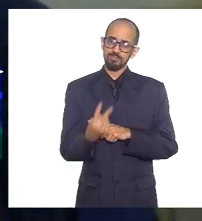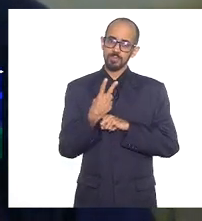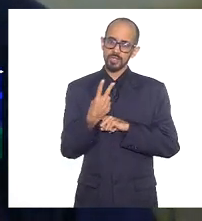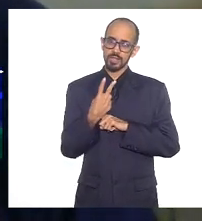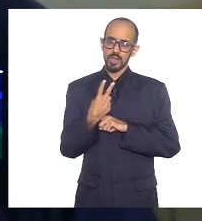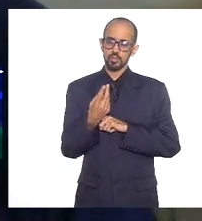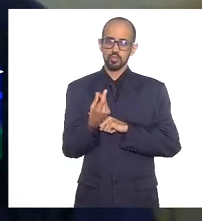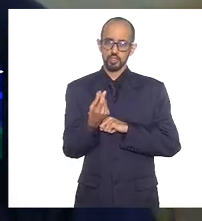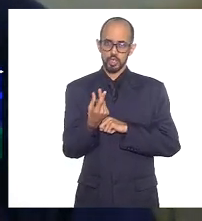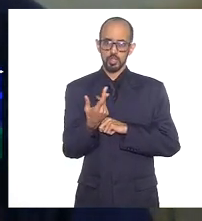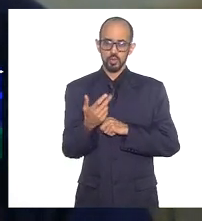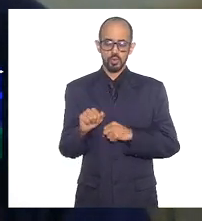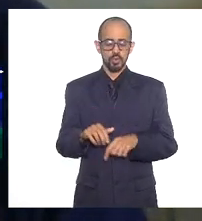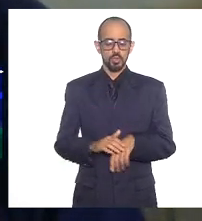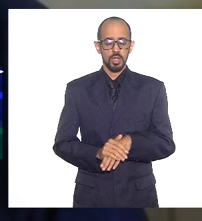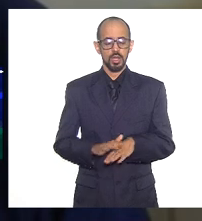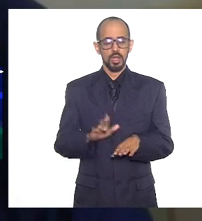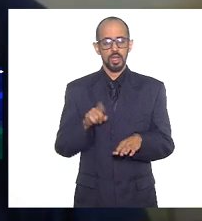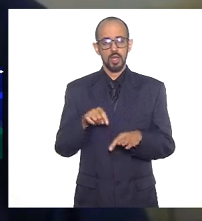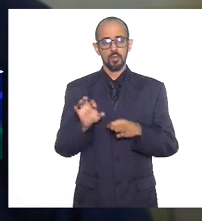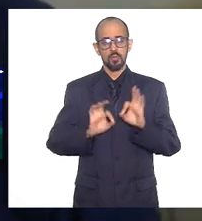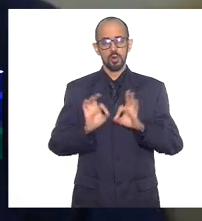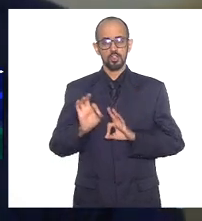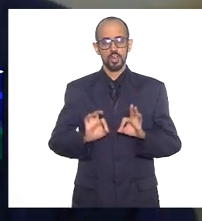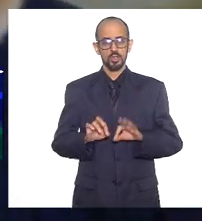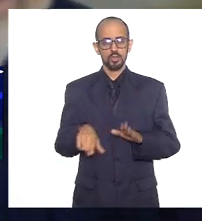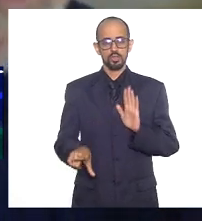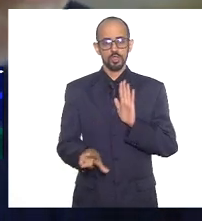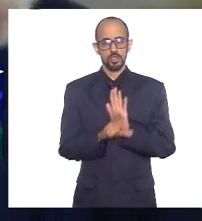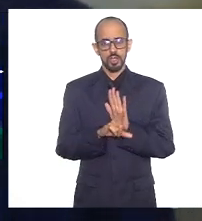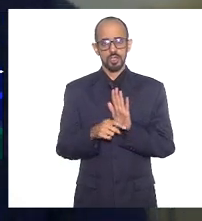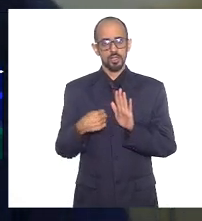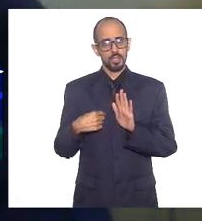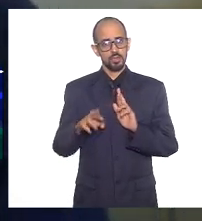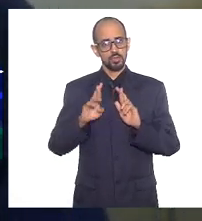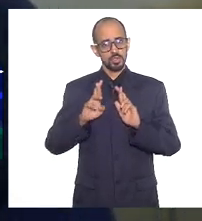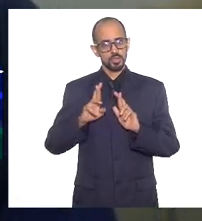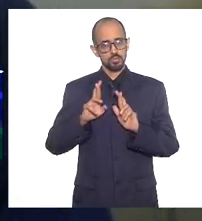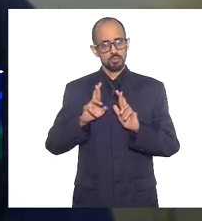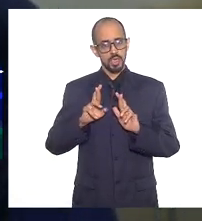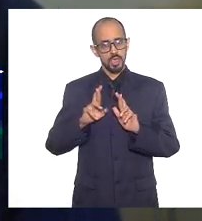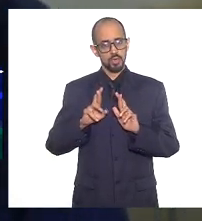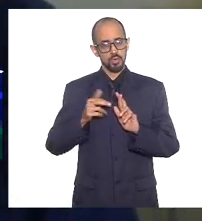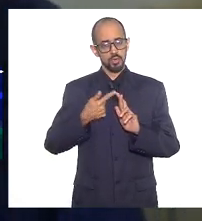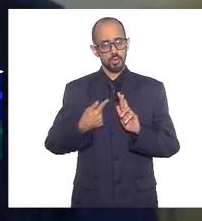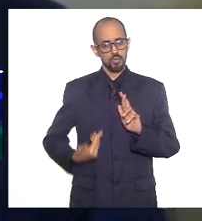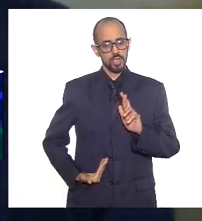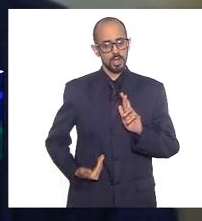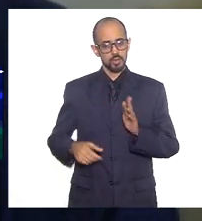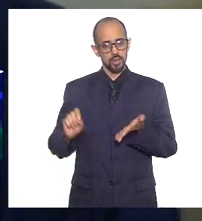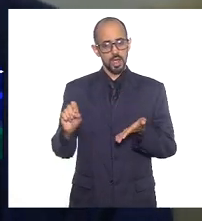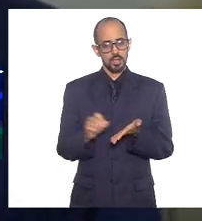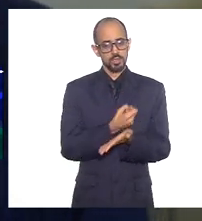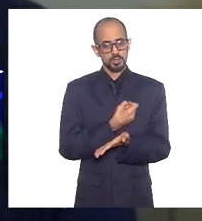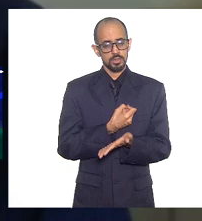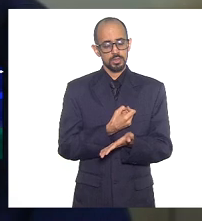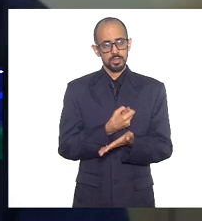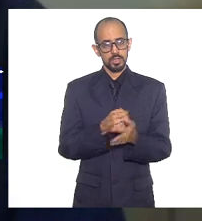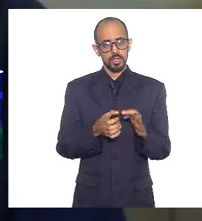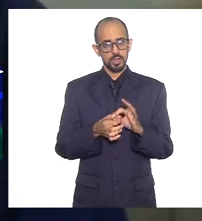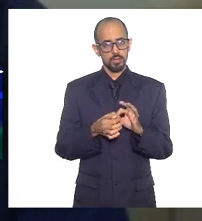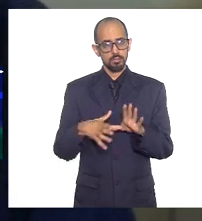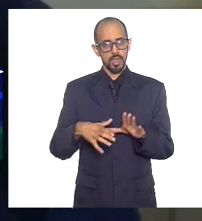então esse é um projeto de lei que eu espero que o governador sancione e aplique de imediato